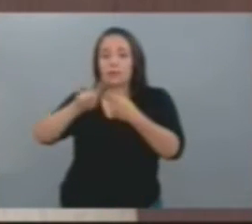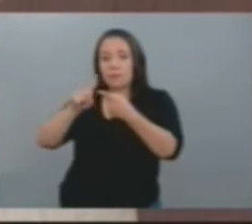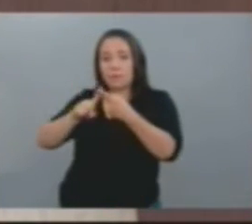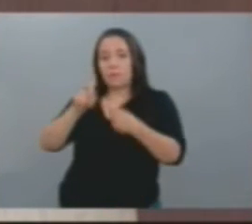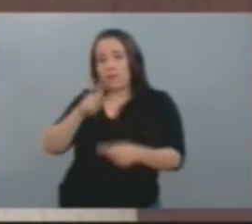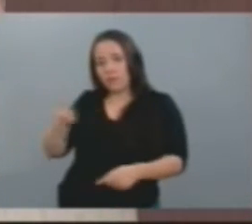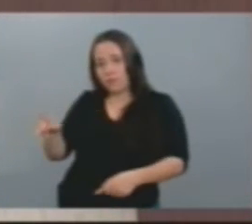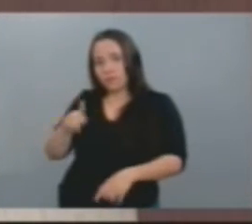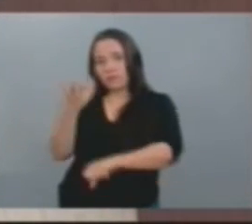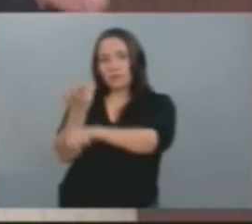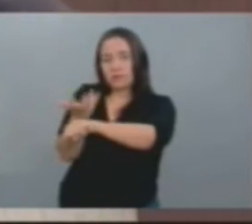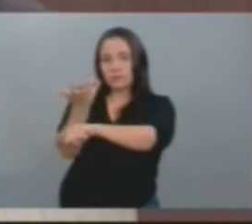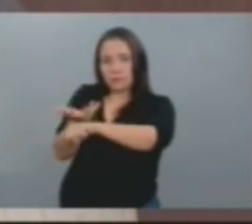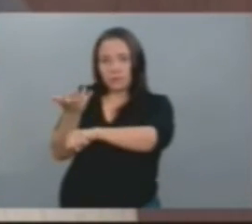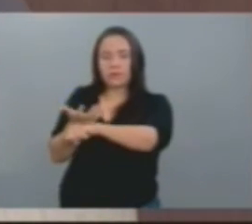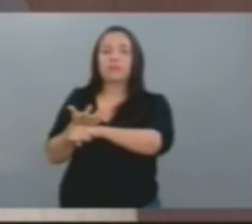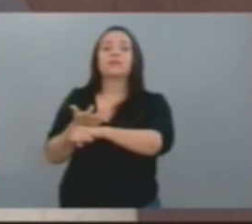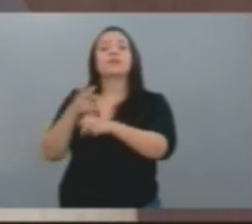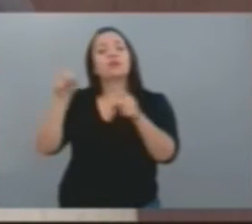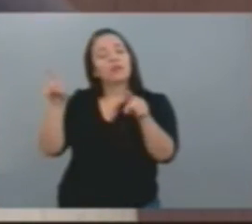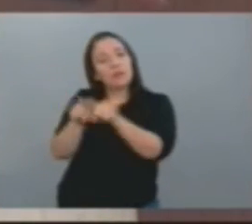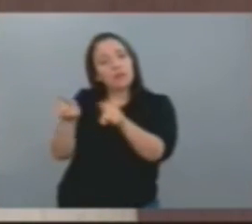E o diretor de turma, idem.